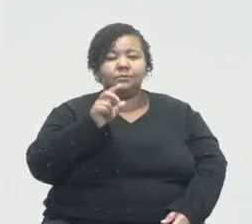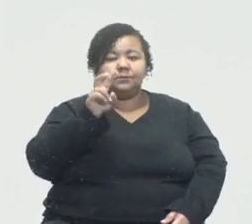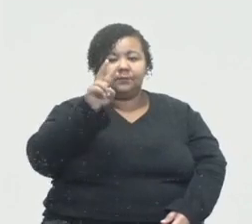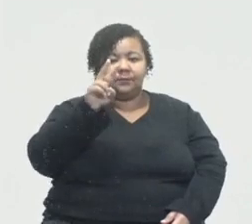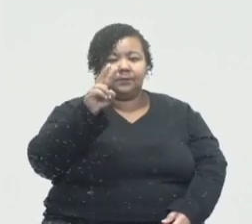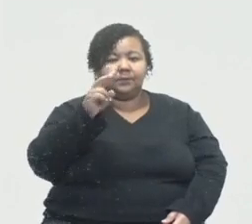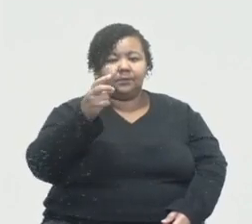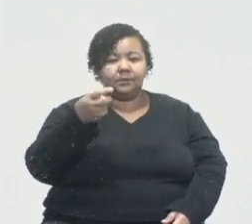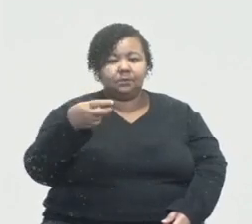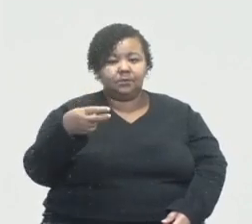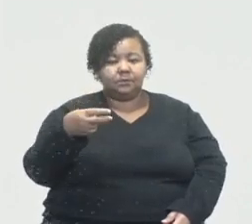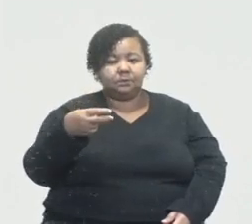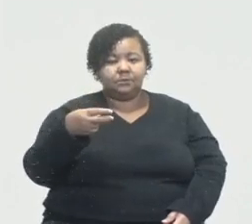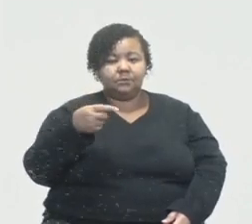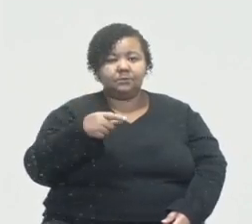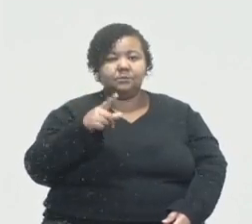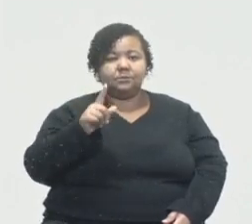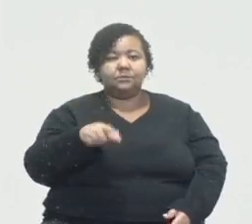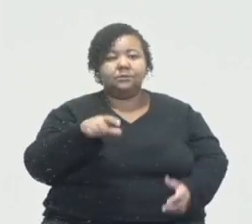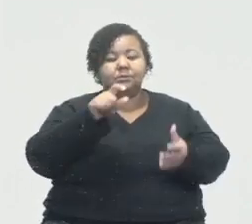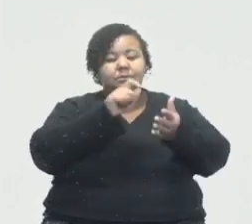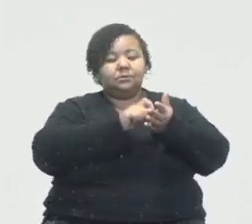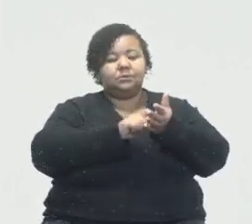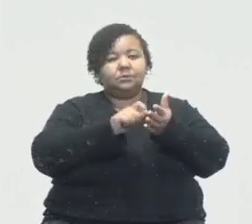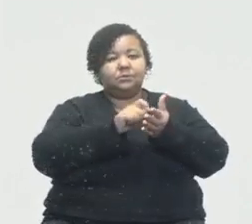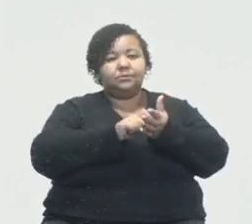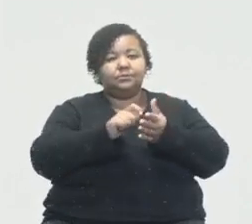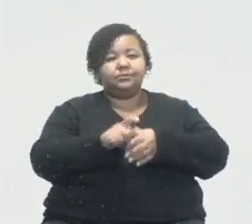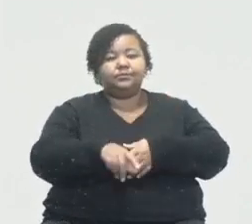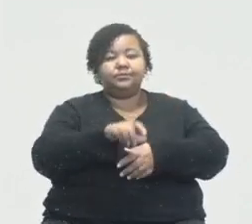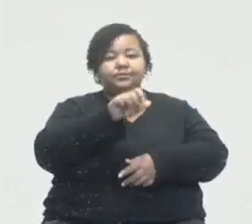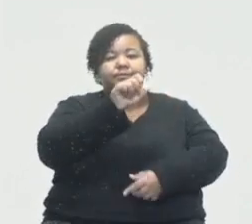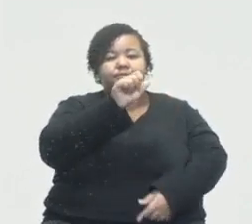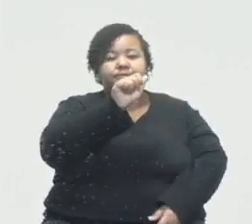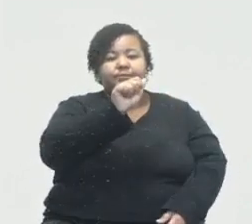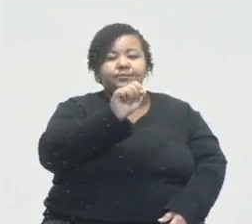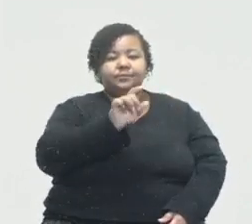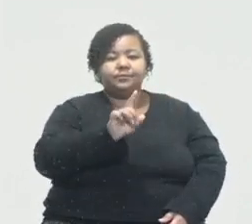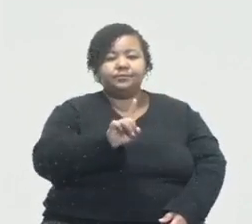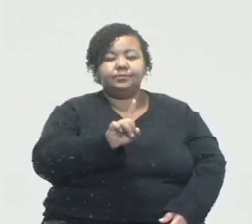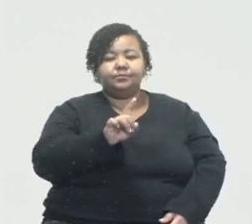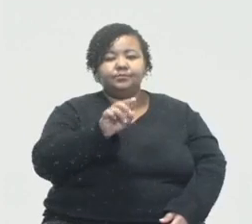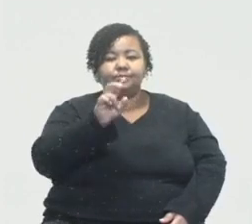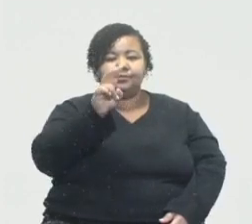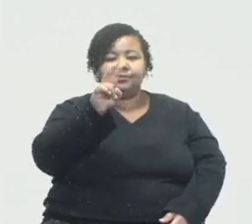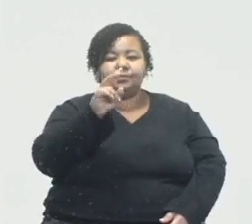V2. E estamos escrevendo A1, V1,